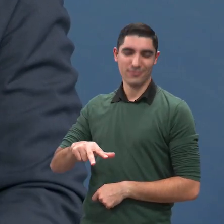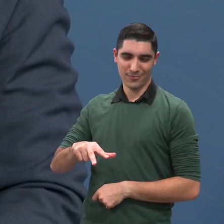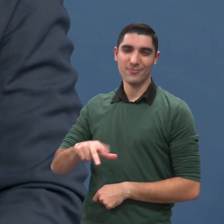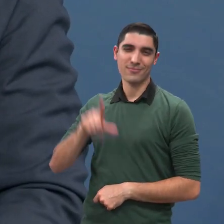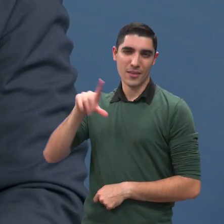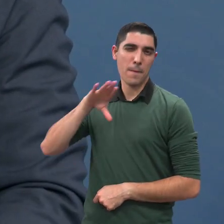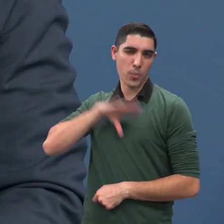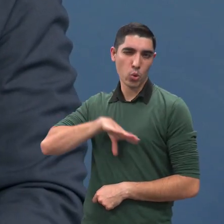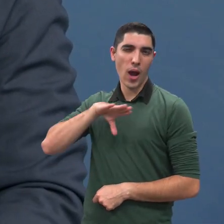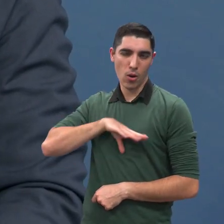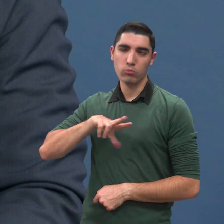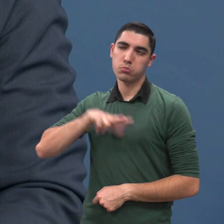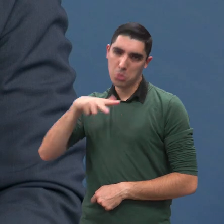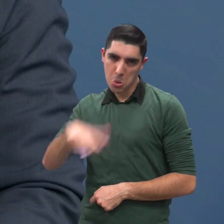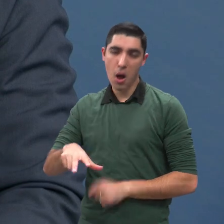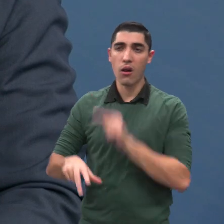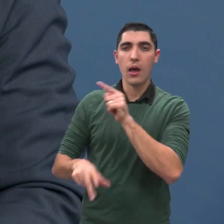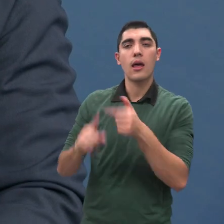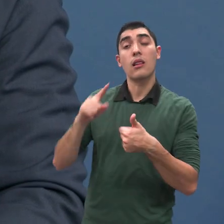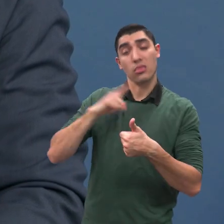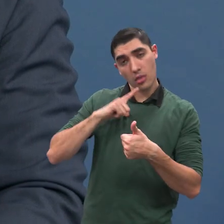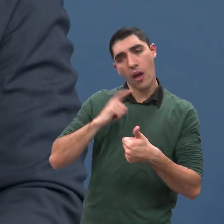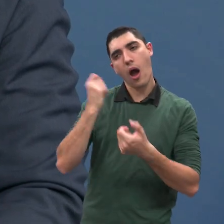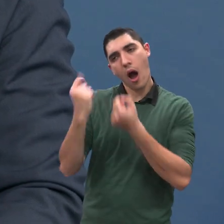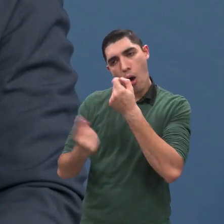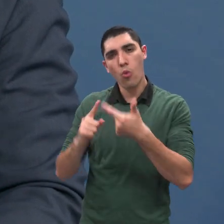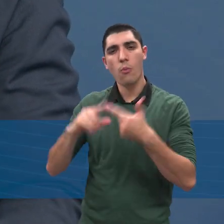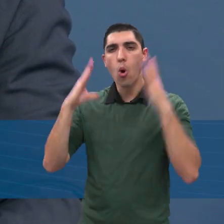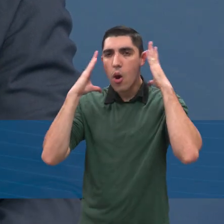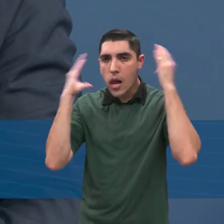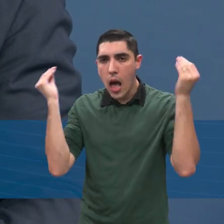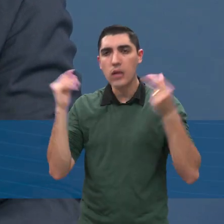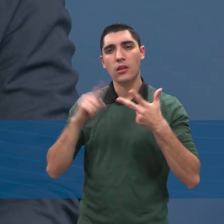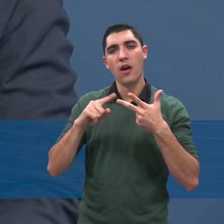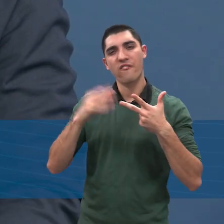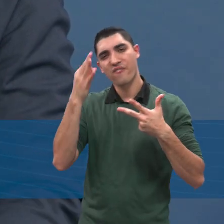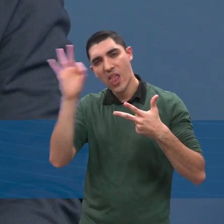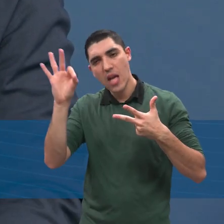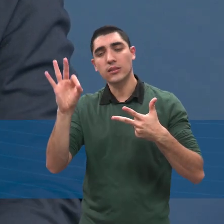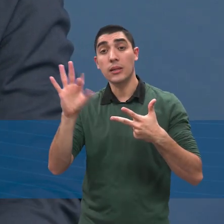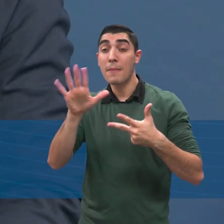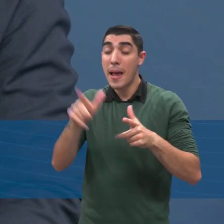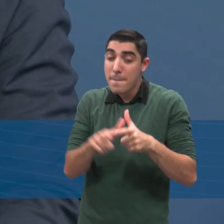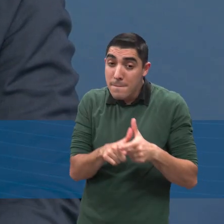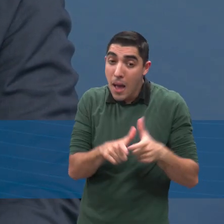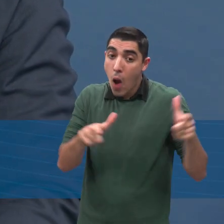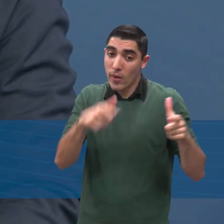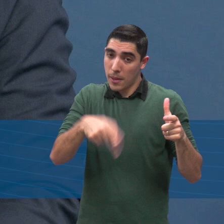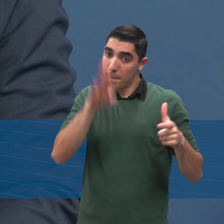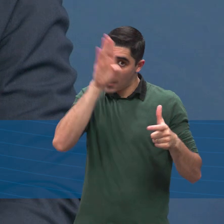mas a gente teve holandês, francês. Então, todos esses que vieram